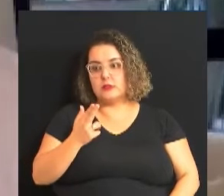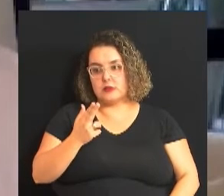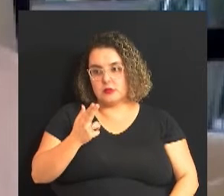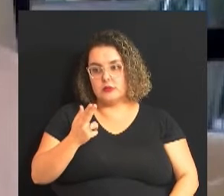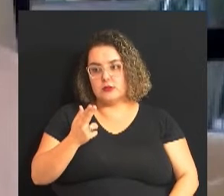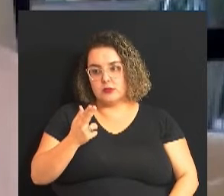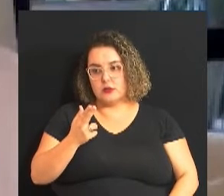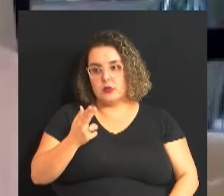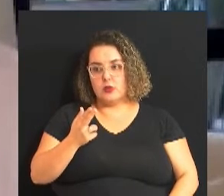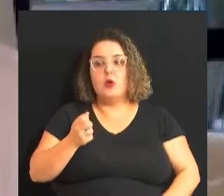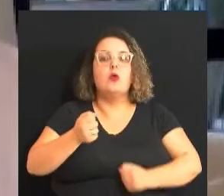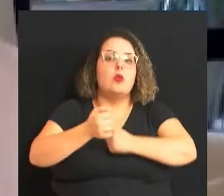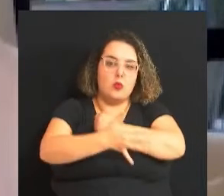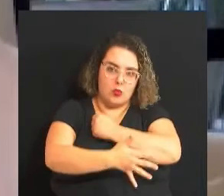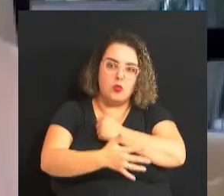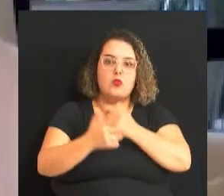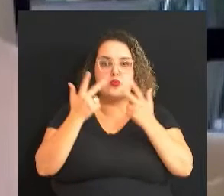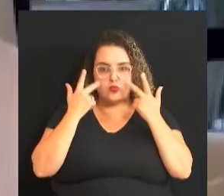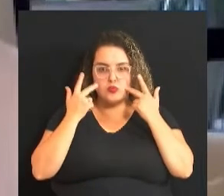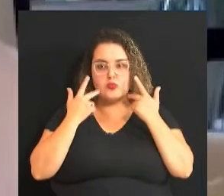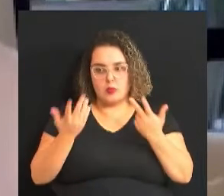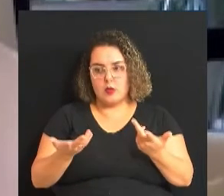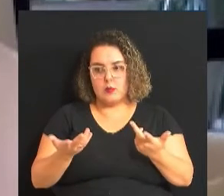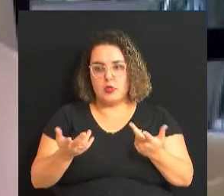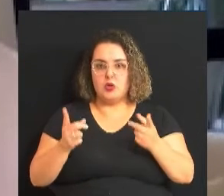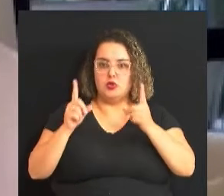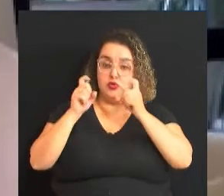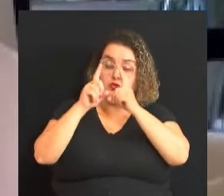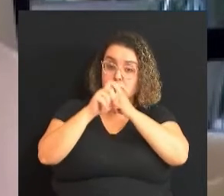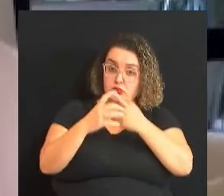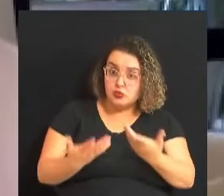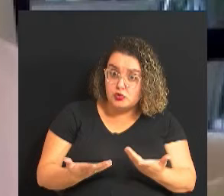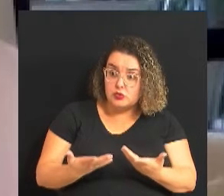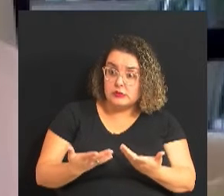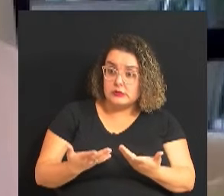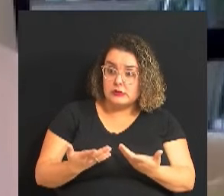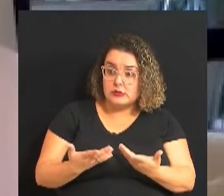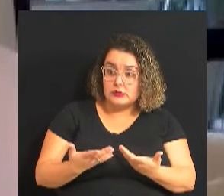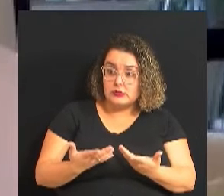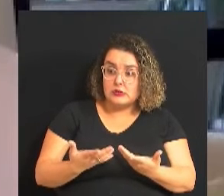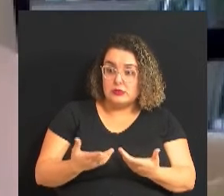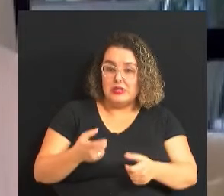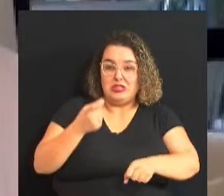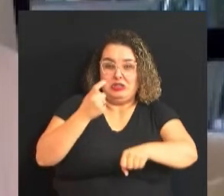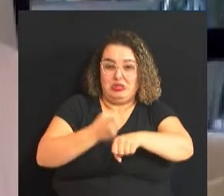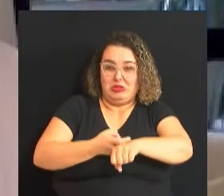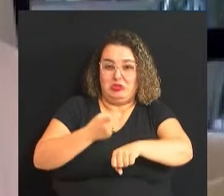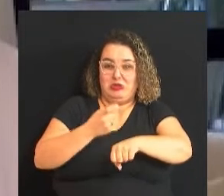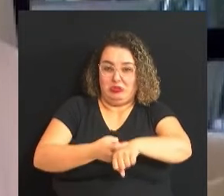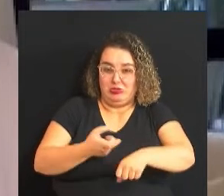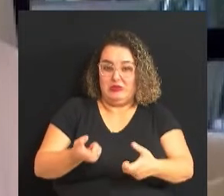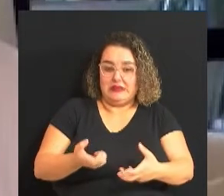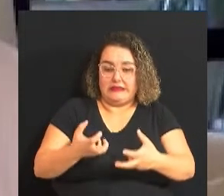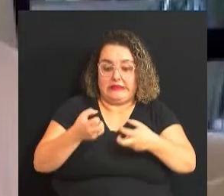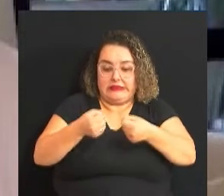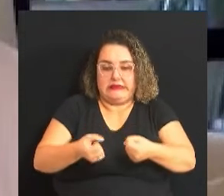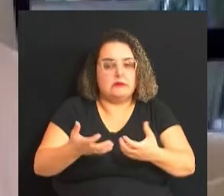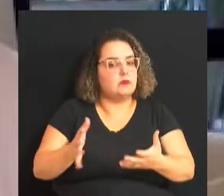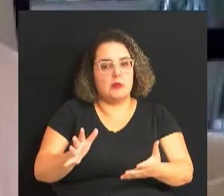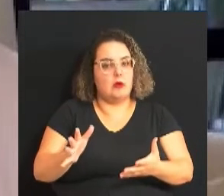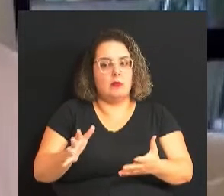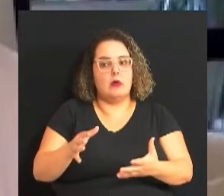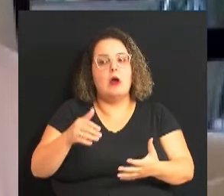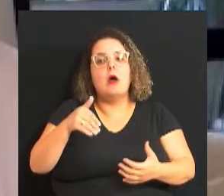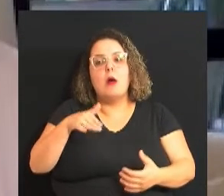fezes que nós evacuamos. Mas dificilmente essas fezes vão ser duras e ressecadas. Elas só vão ficar um pouco